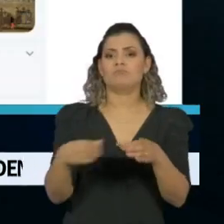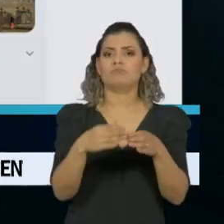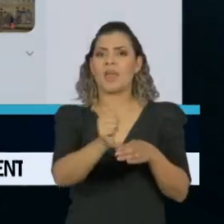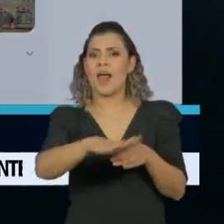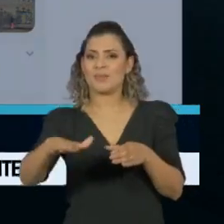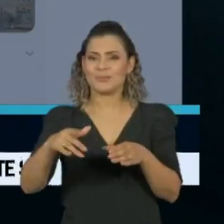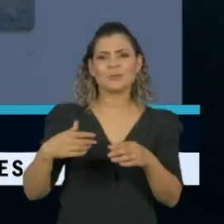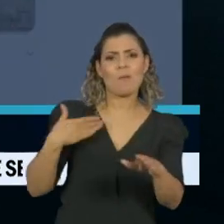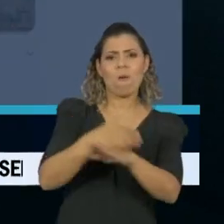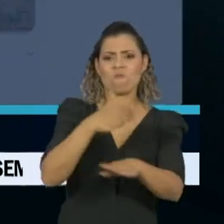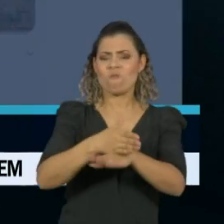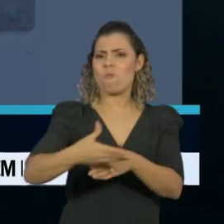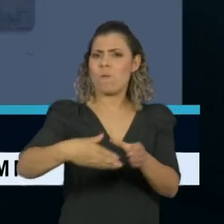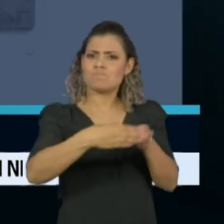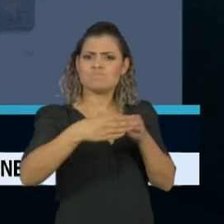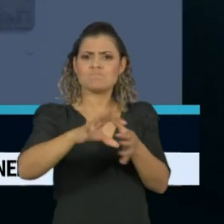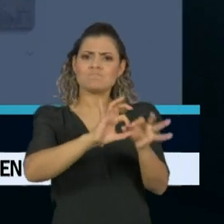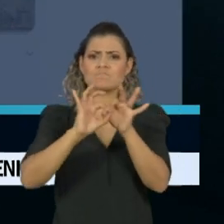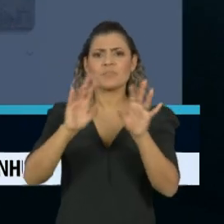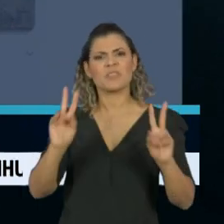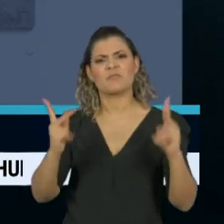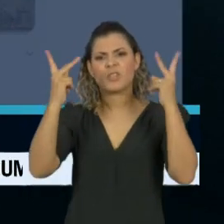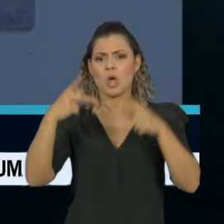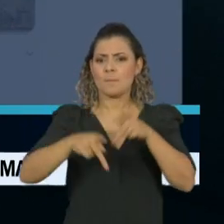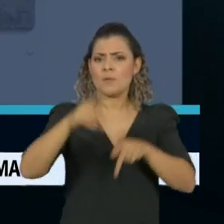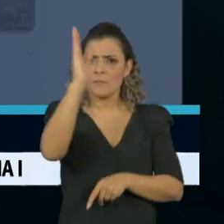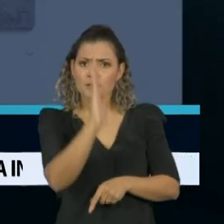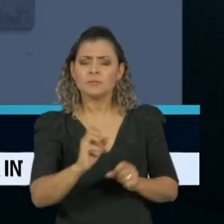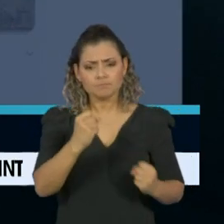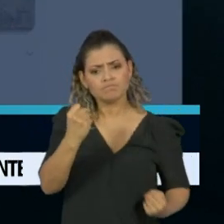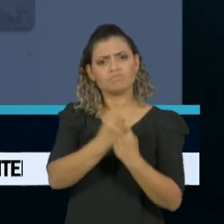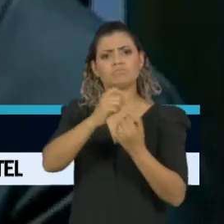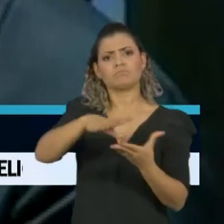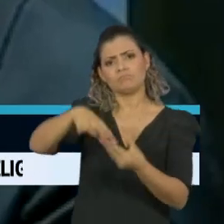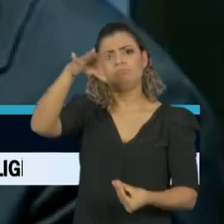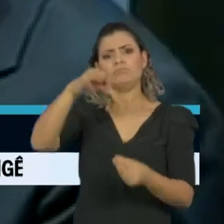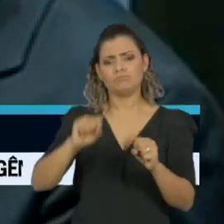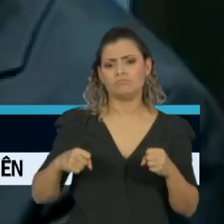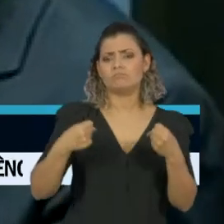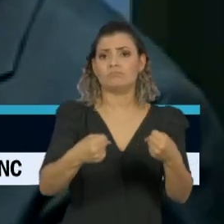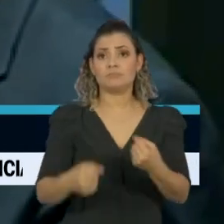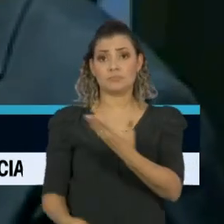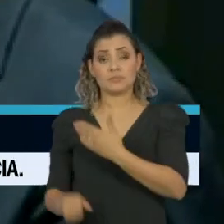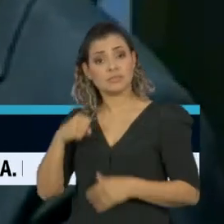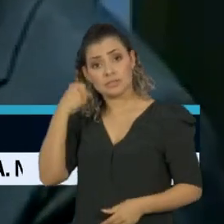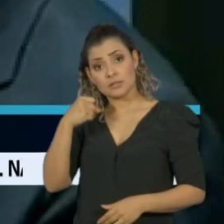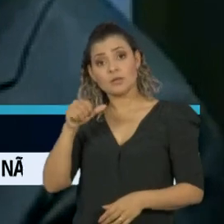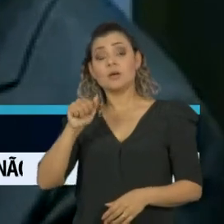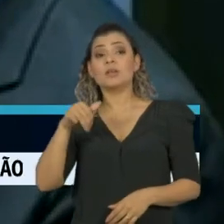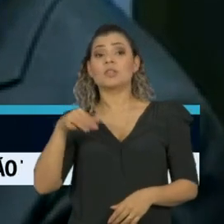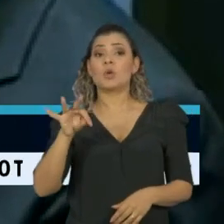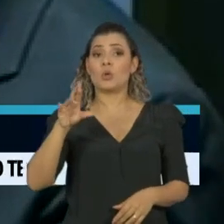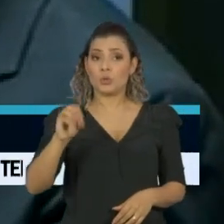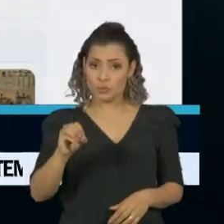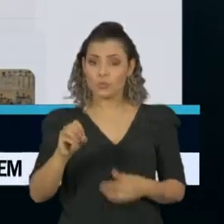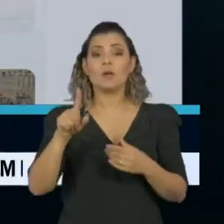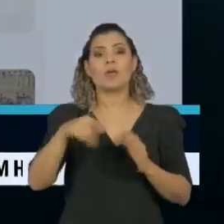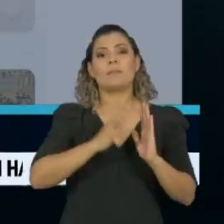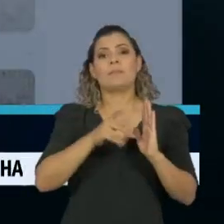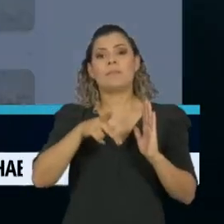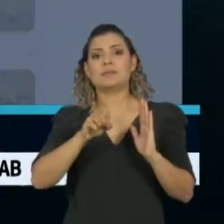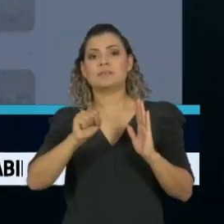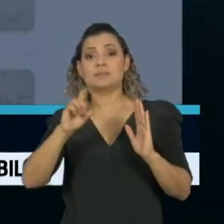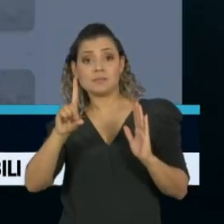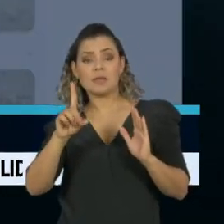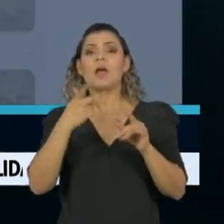secundaristas a devolução é uma vitória do povo brasileiro em defesa da democracia o senador antonio anastasia do psdb de minas